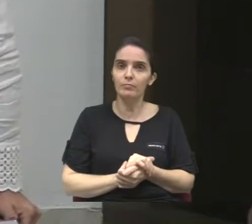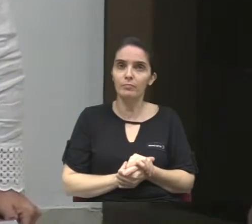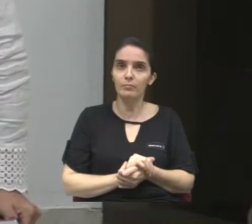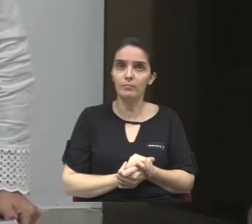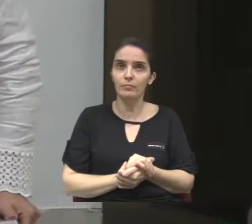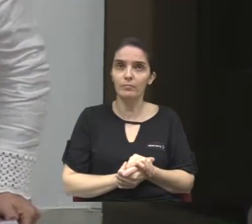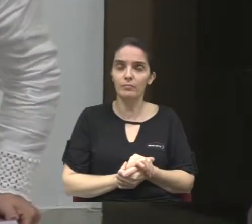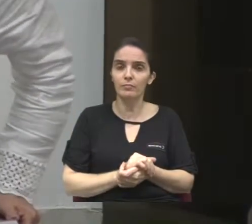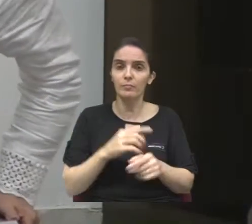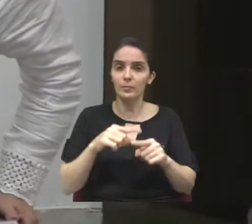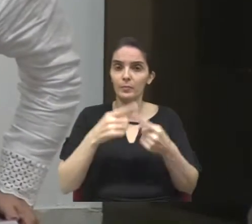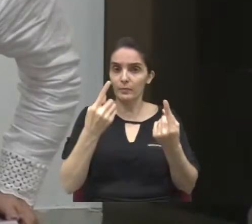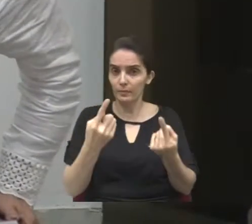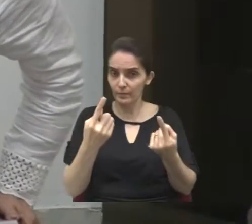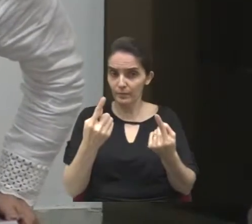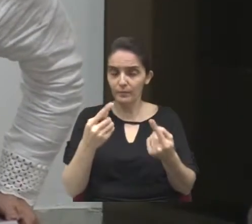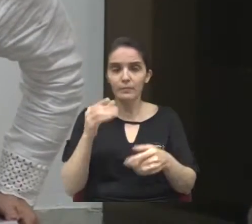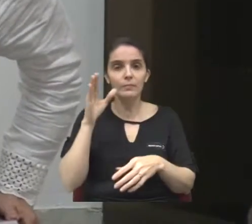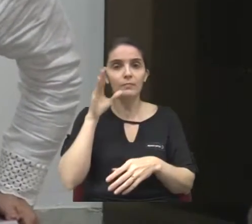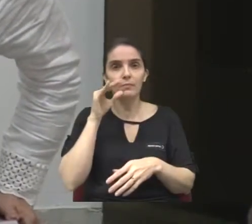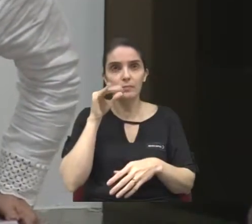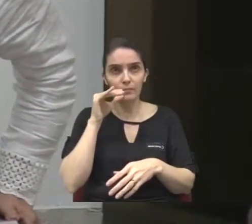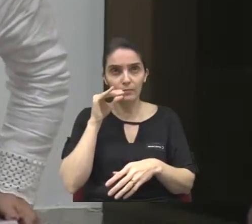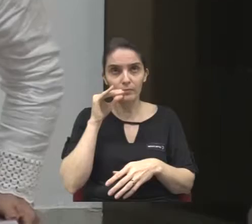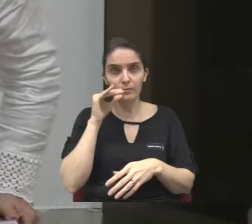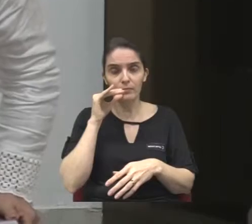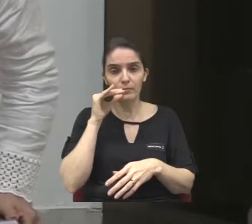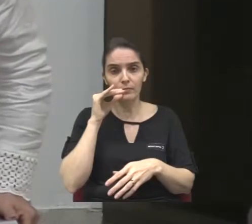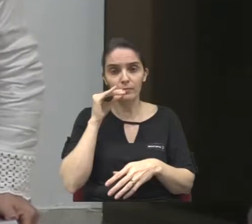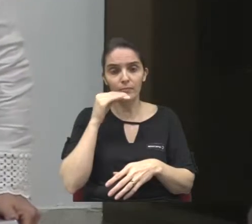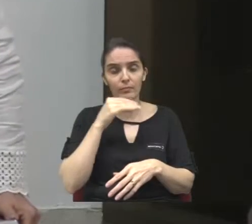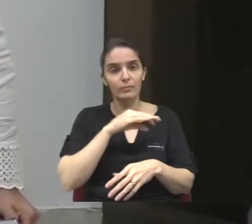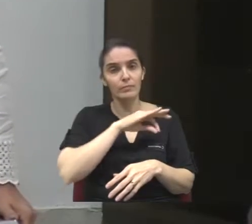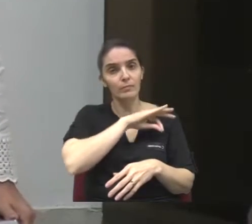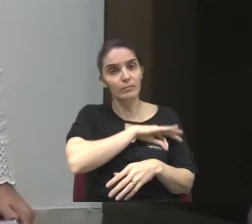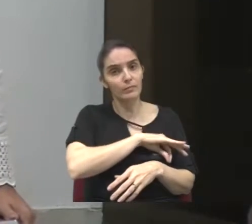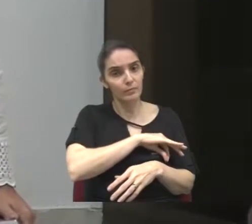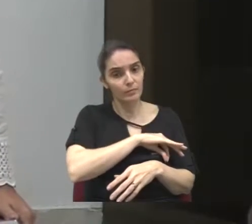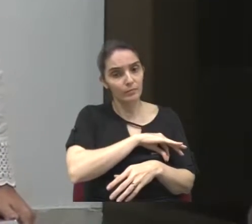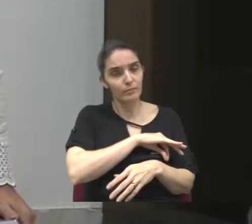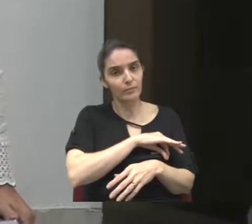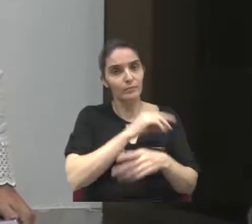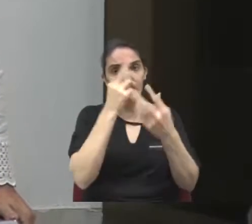os funcionários recebem da mesma forma que a gente.